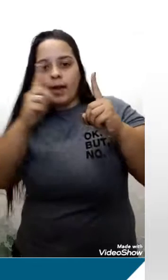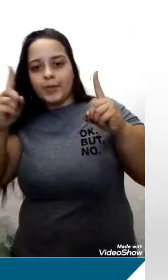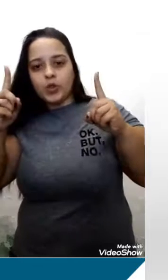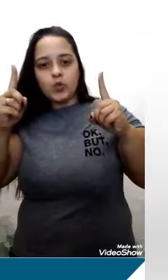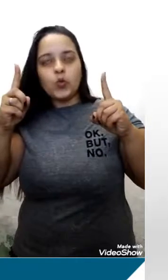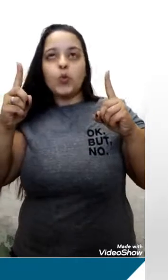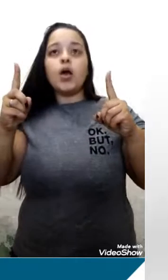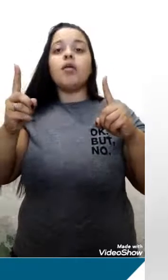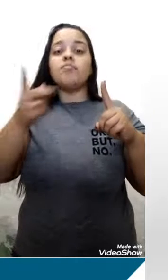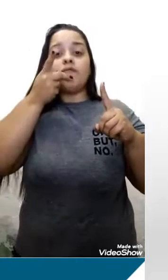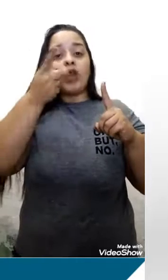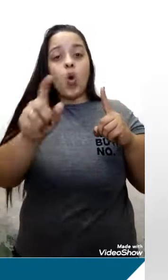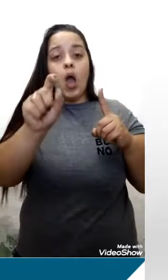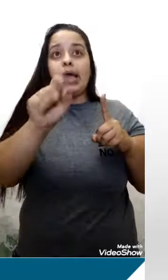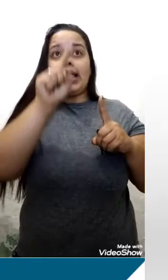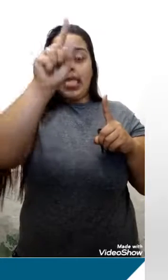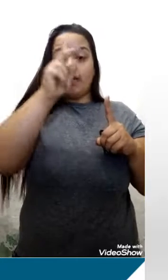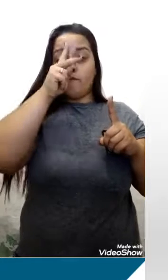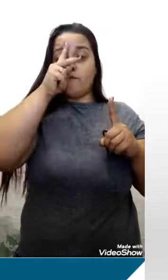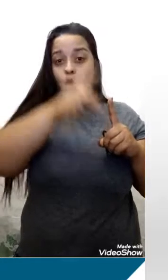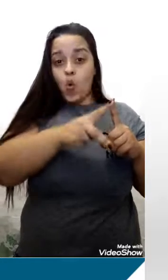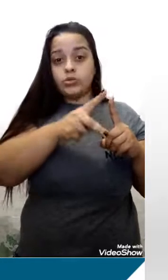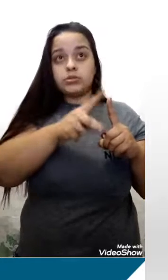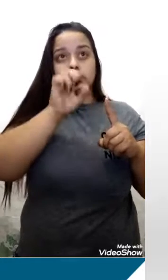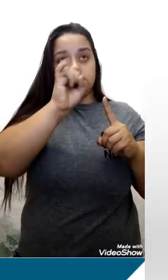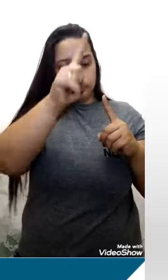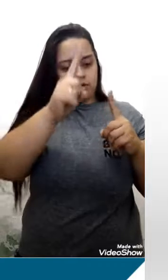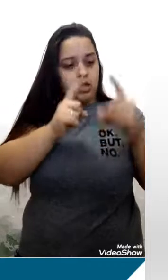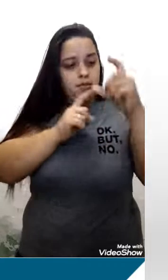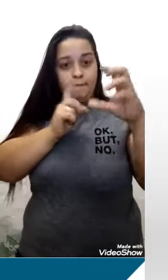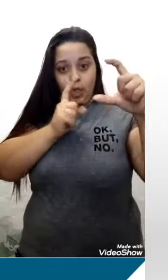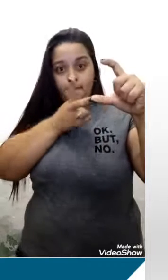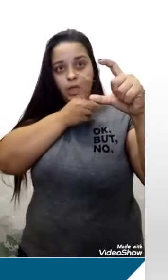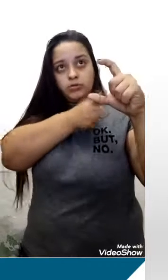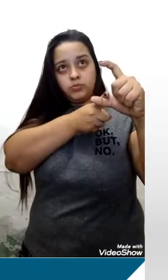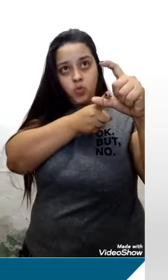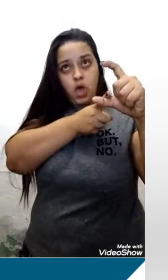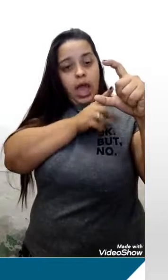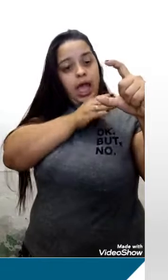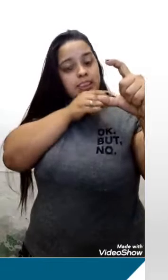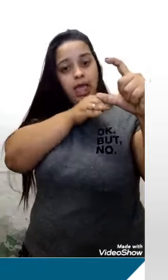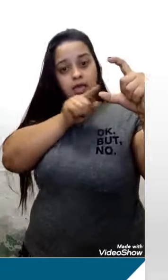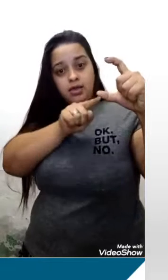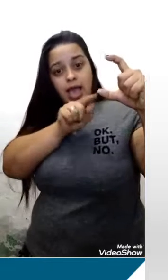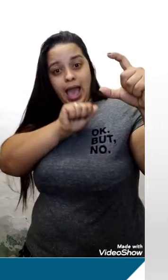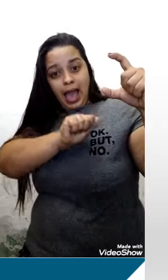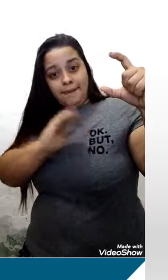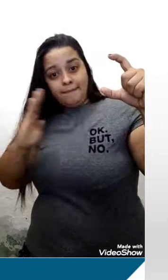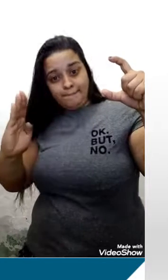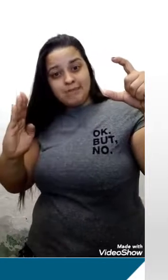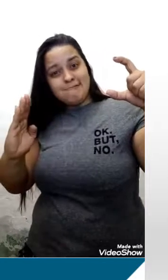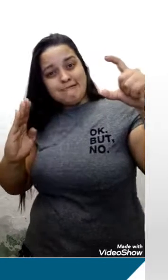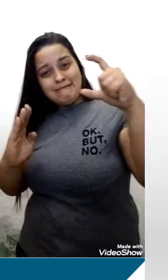D. Dizemos que essa força, ao deslocar o corpo do ponto A